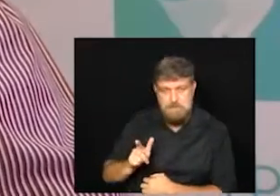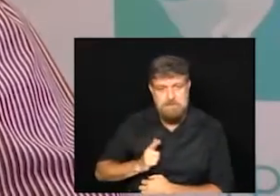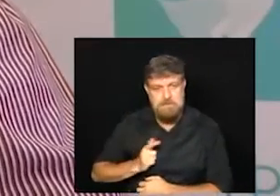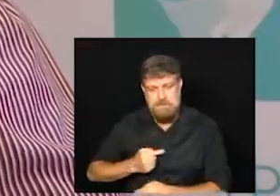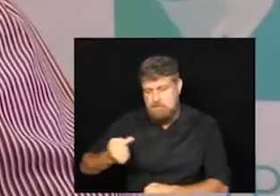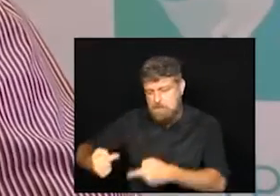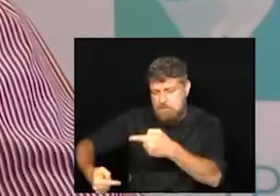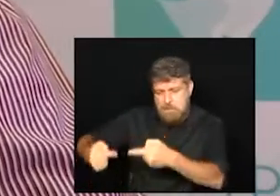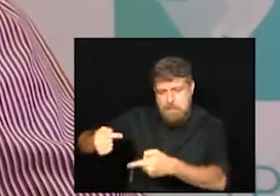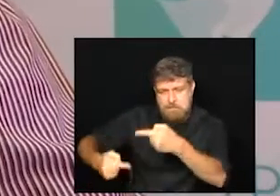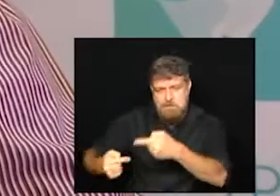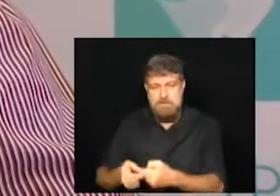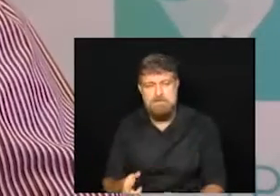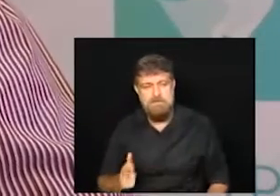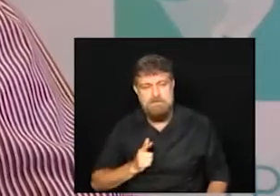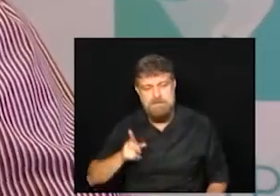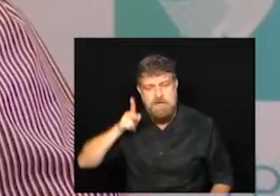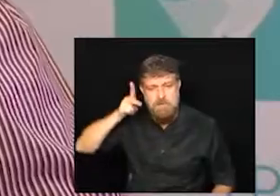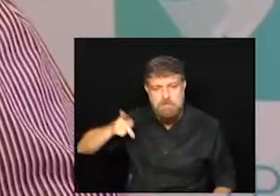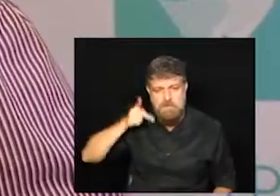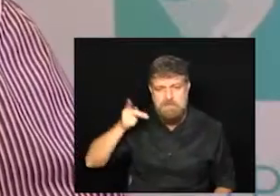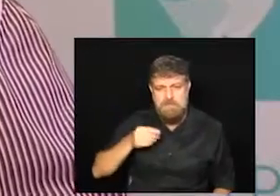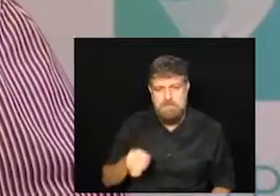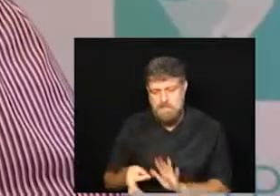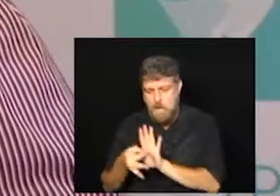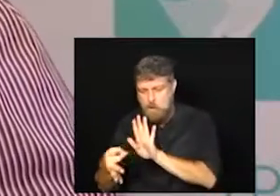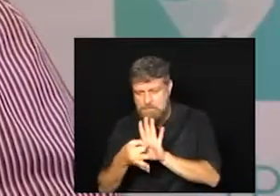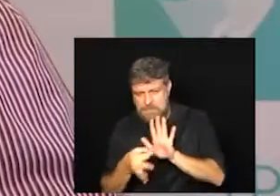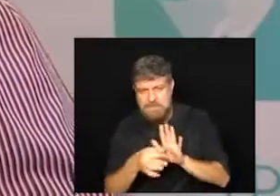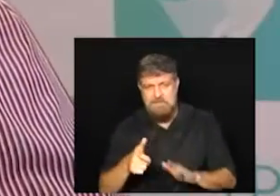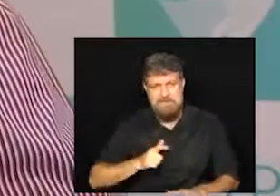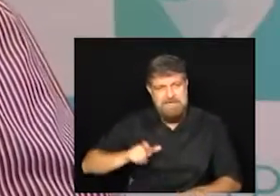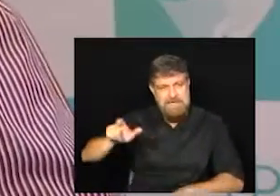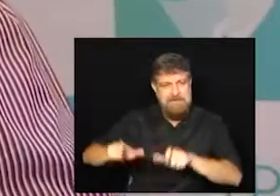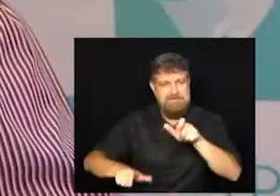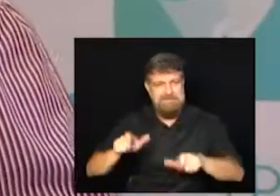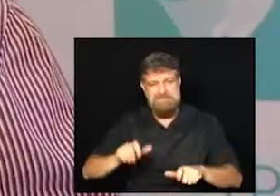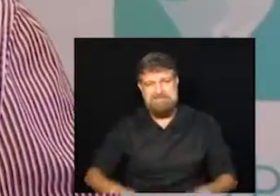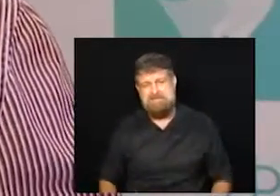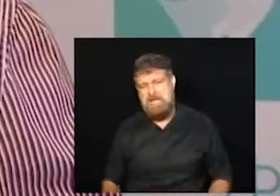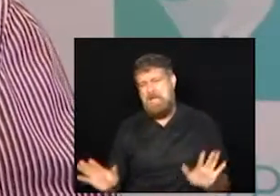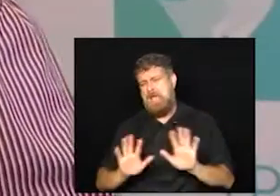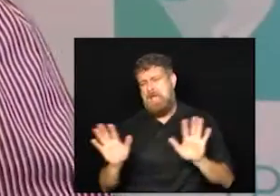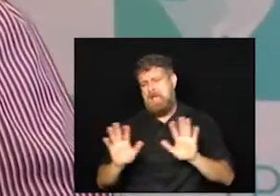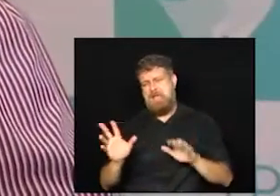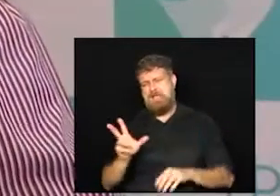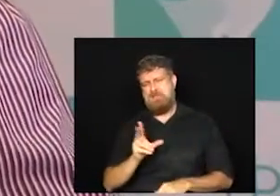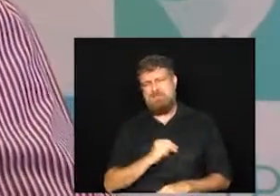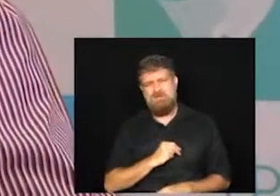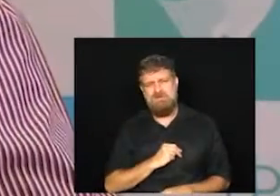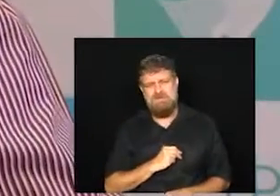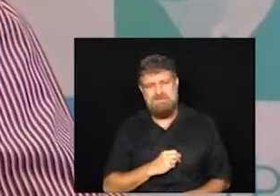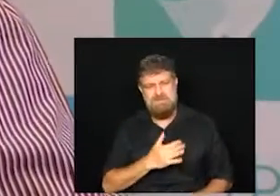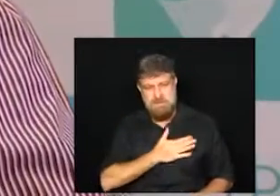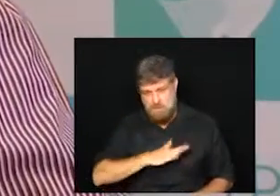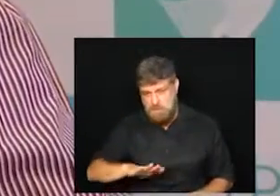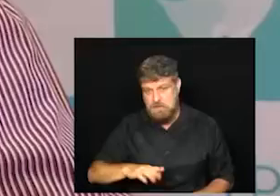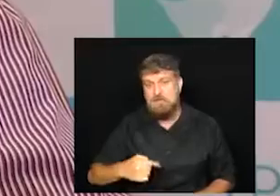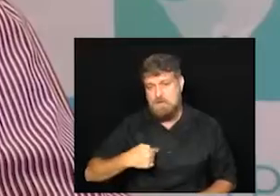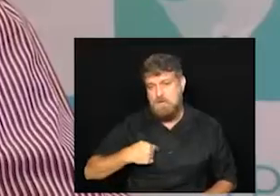as colocações políticas. Eu sei que tem muita gente que fica, nossa, eu não gosto. Eu